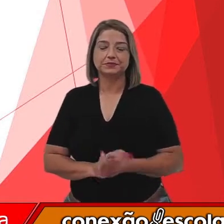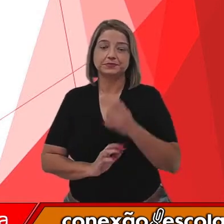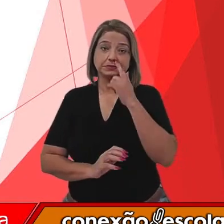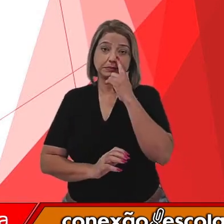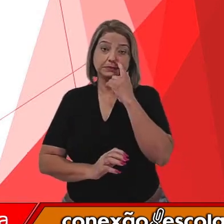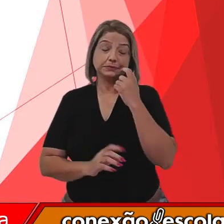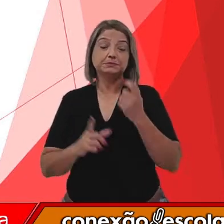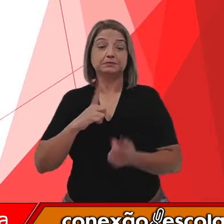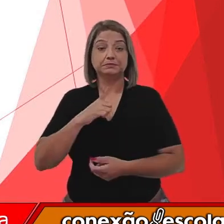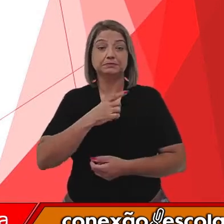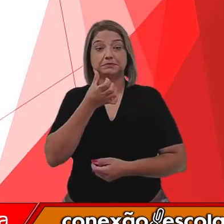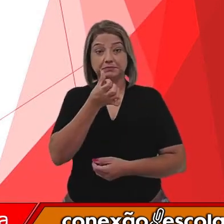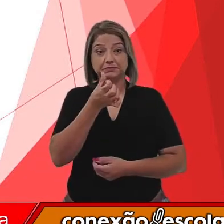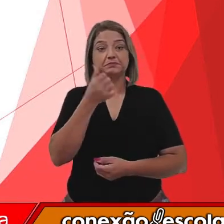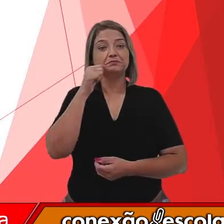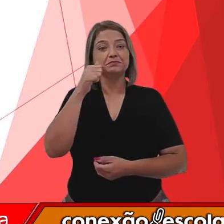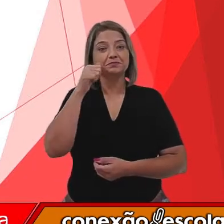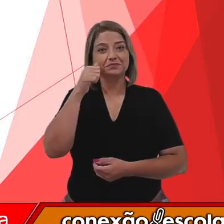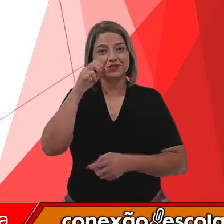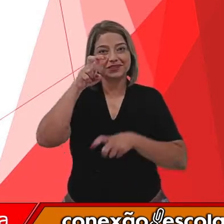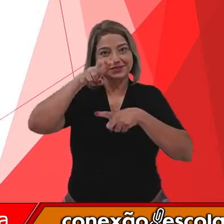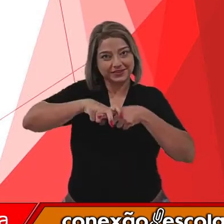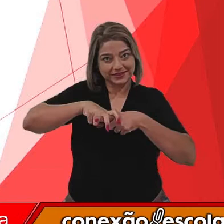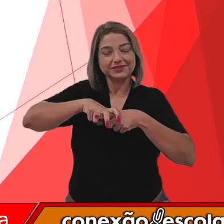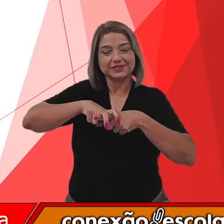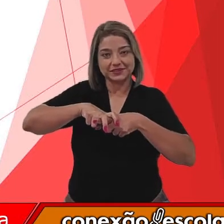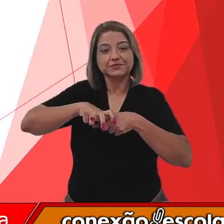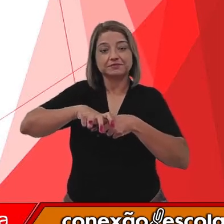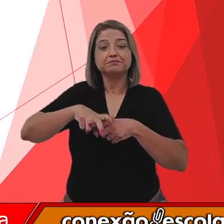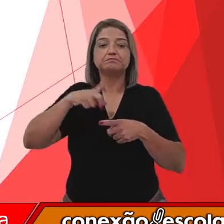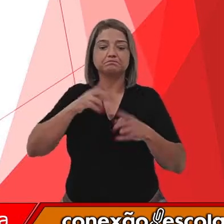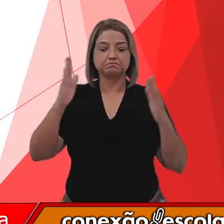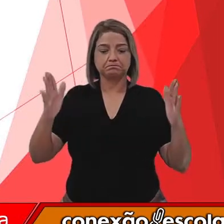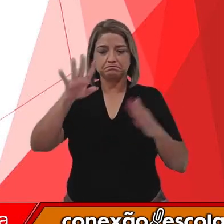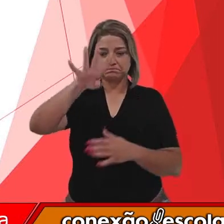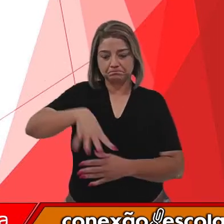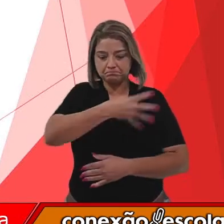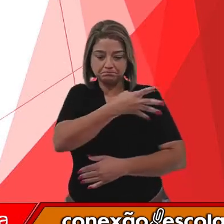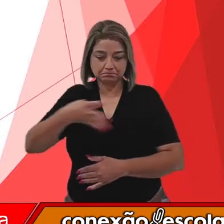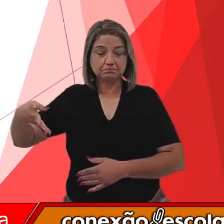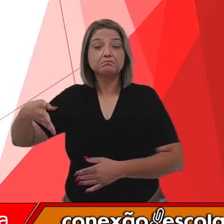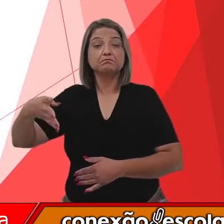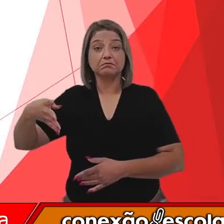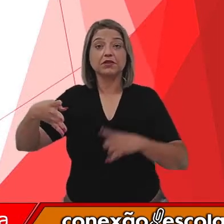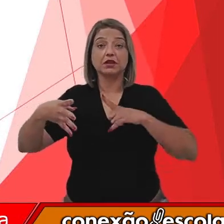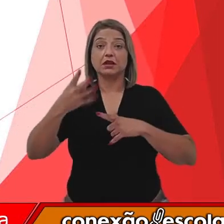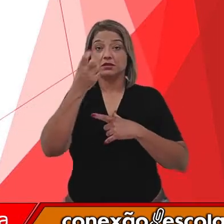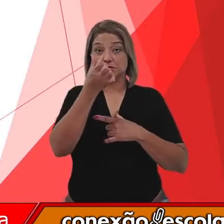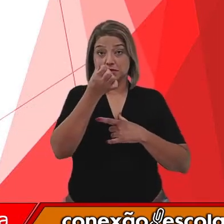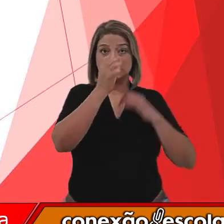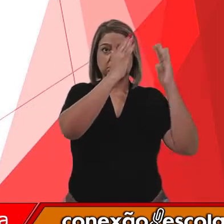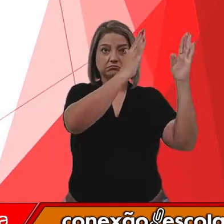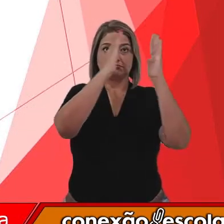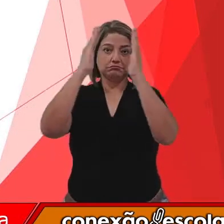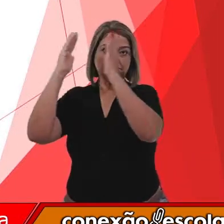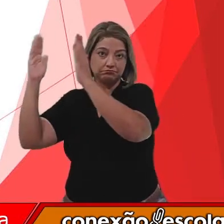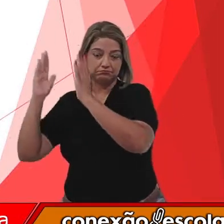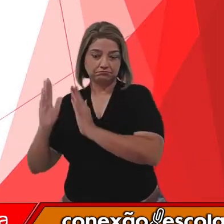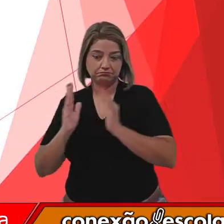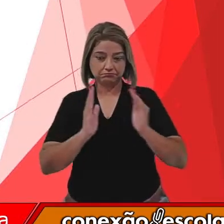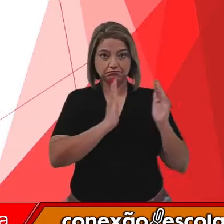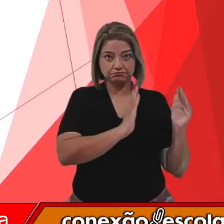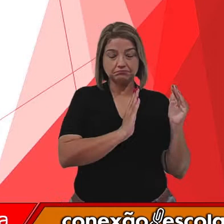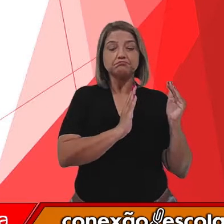Então, nós temos aí a estudante Maria Augusta, ela tinha uma malha quadriculada que foi dividida em 6 partes e